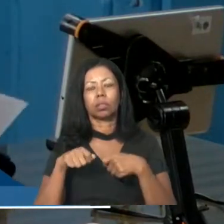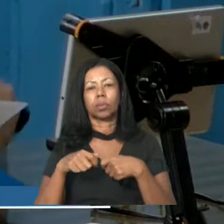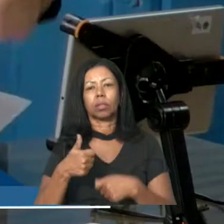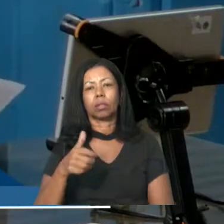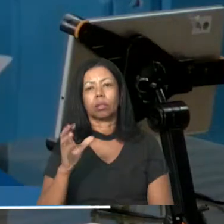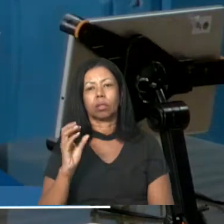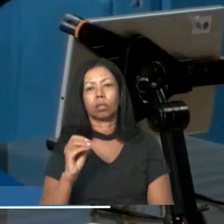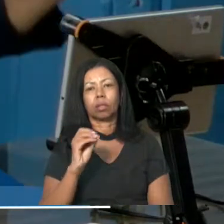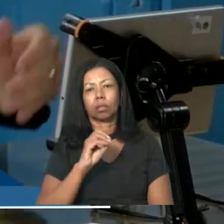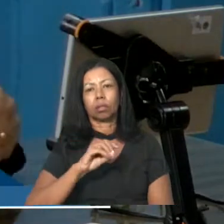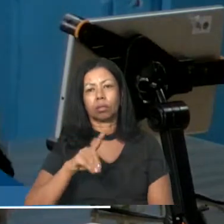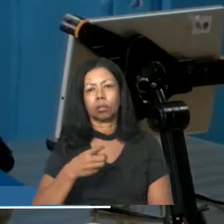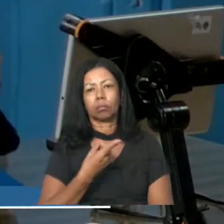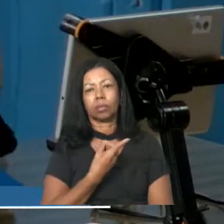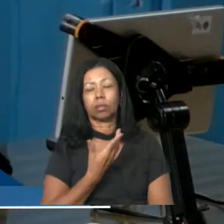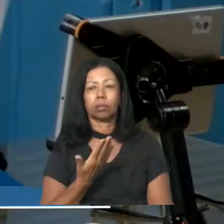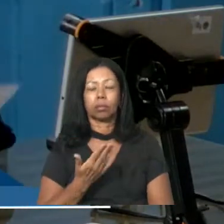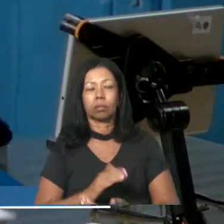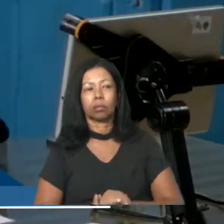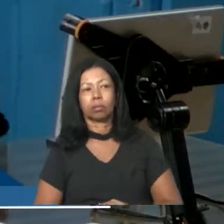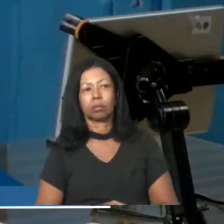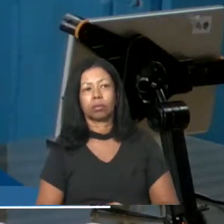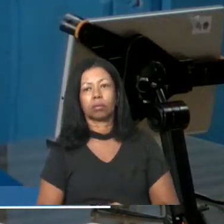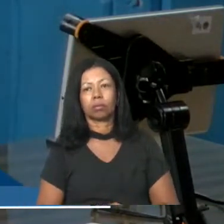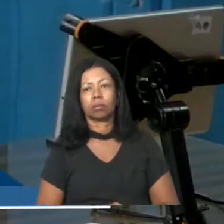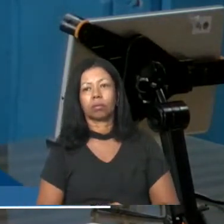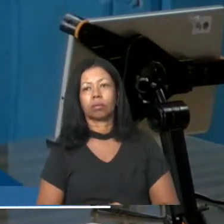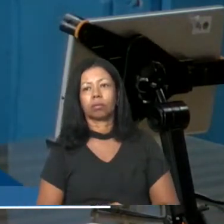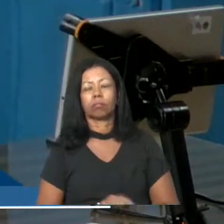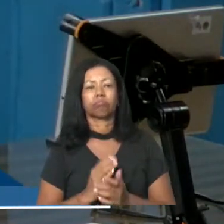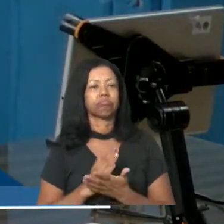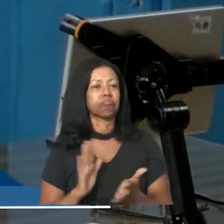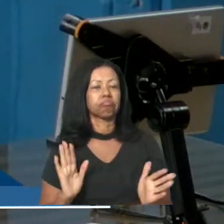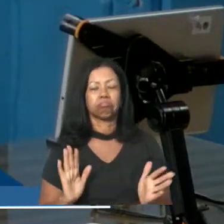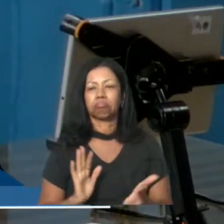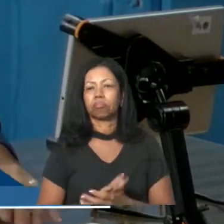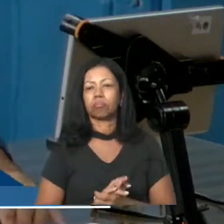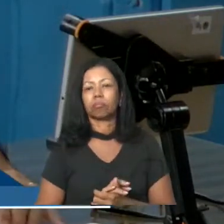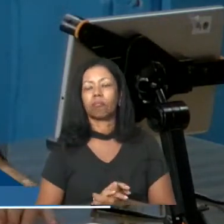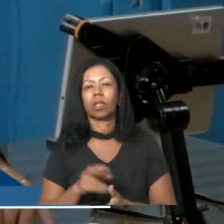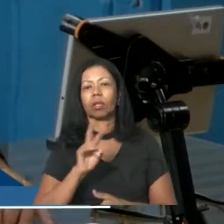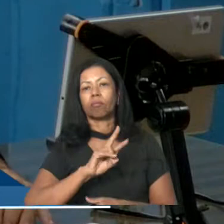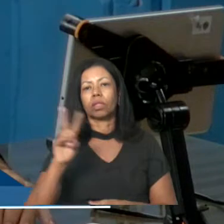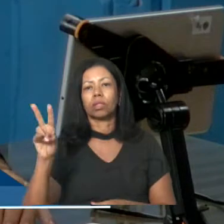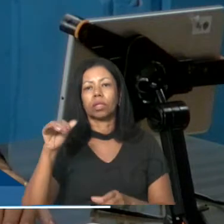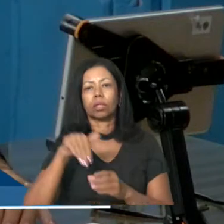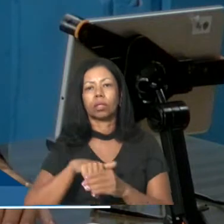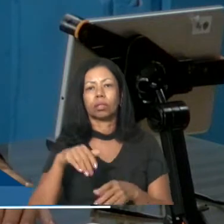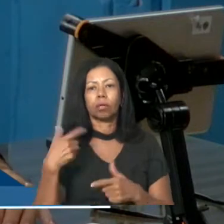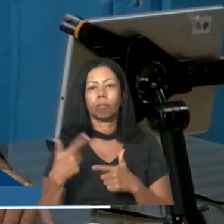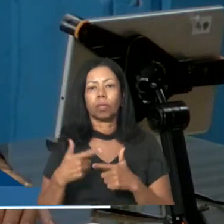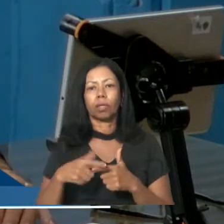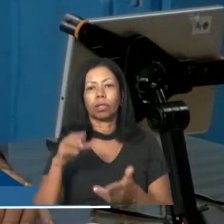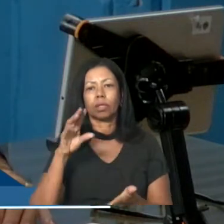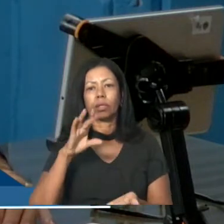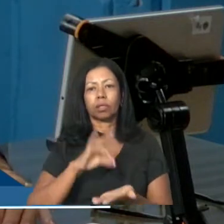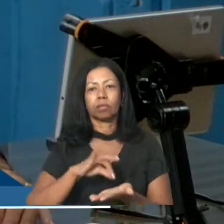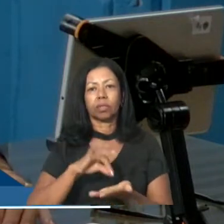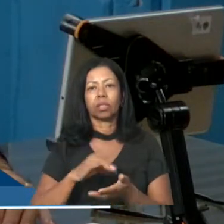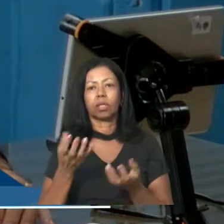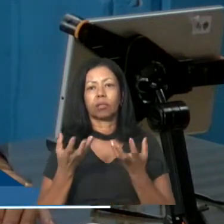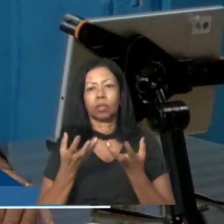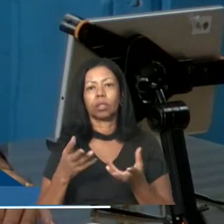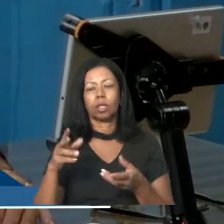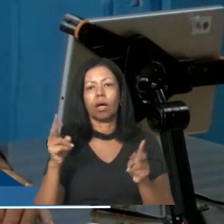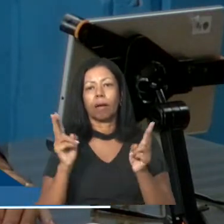10 mil com desconto, 7 mil e alguma coisa, e ponto. Eu ganhei a eleição porque de verdade eu queria brigar e